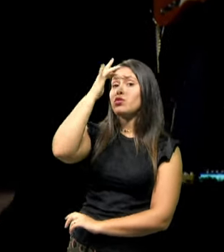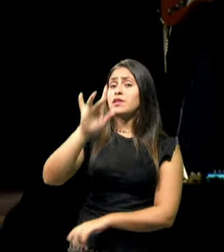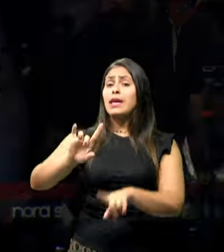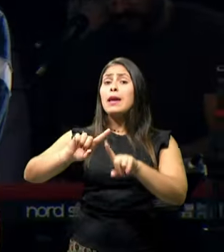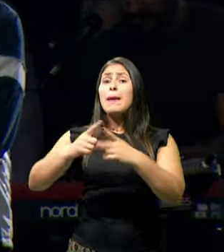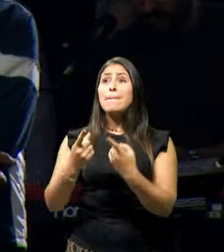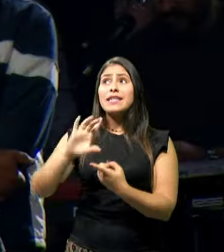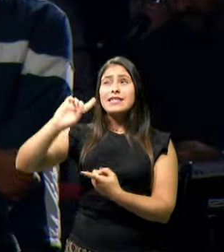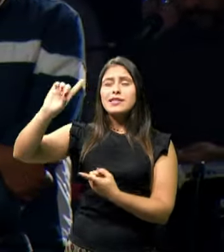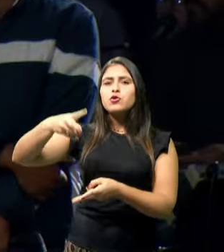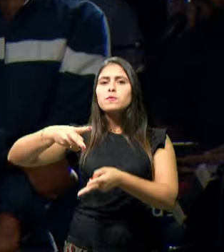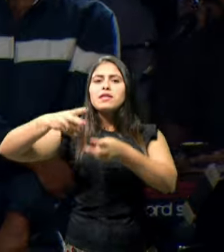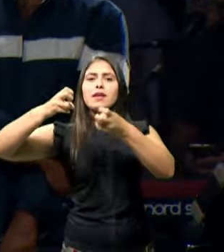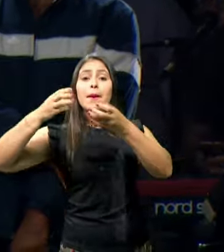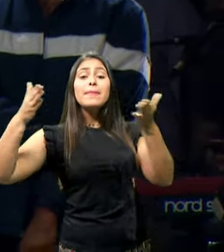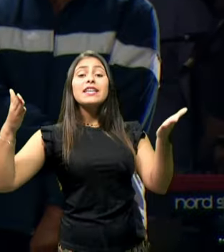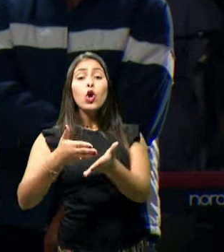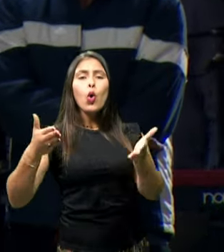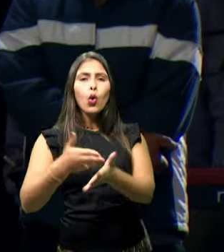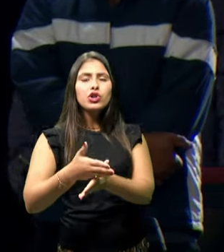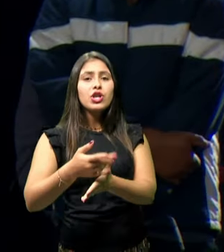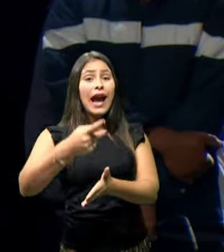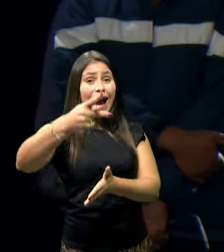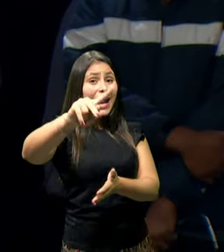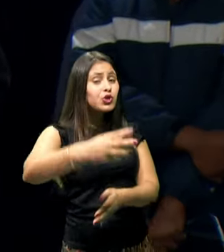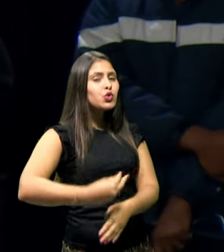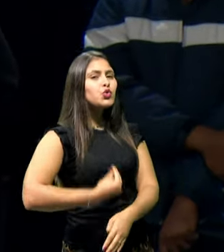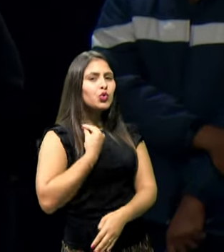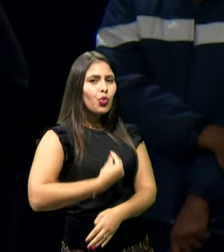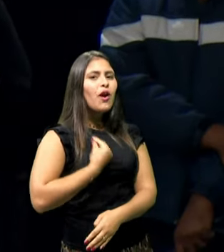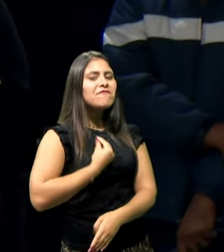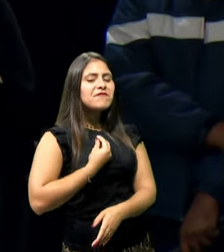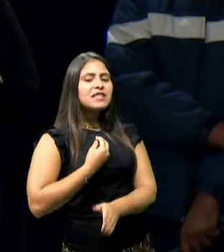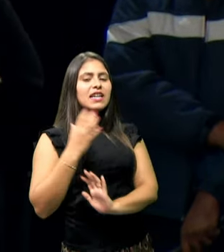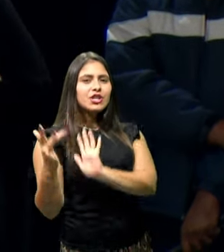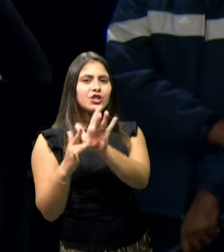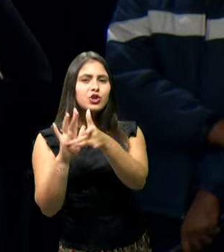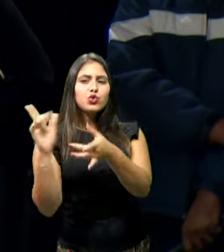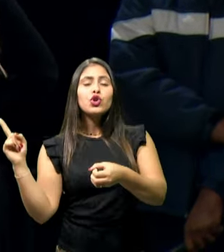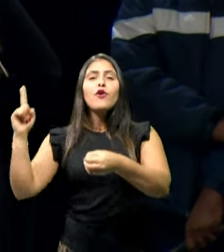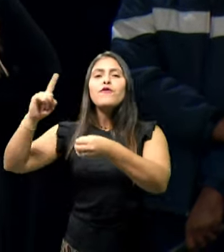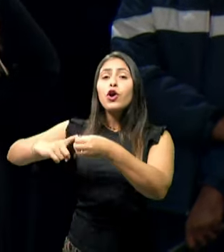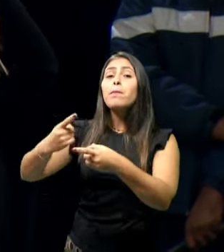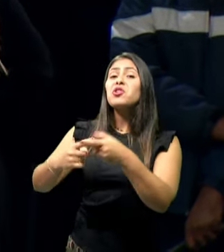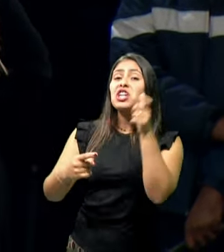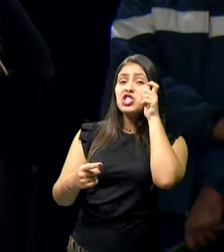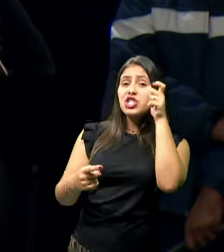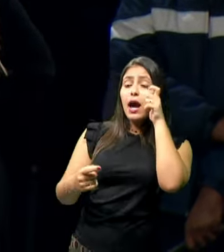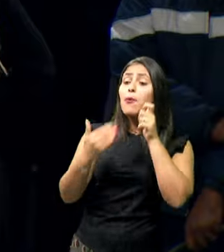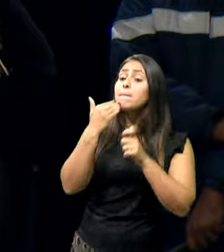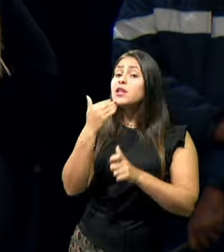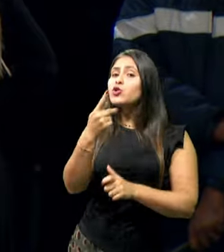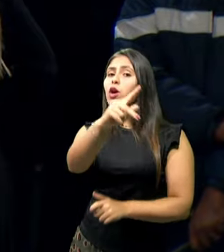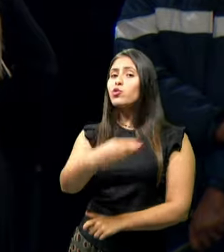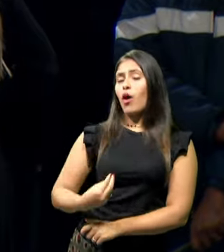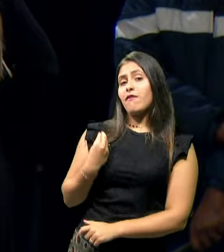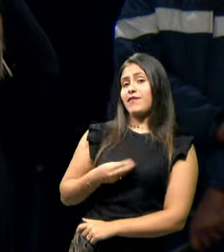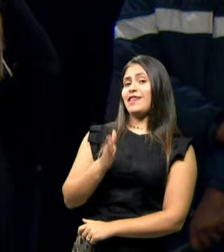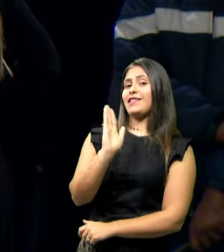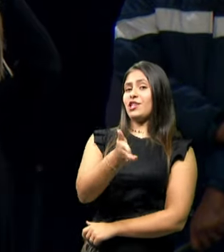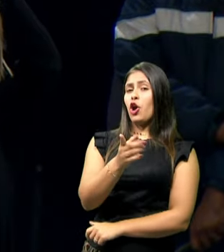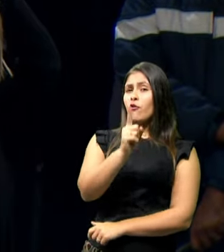está diante de Deus, para que hoje aqui nesse lugar, você volte, porque o diabo já pediu a tua vida. E você já tem